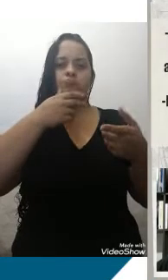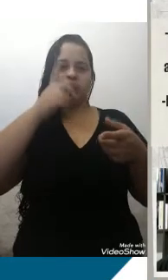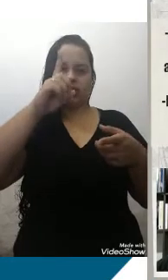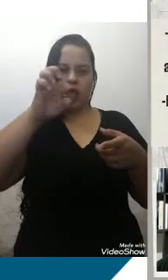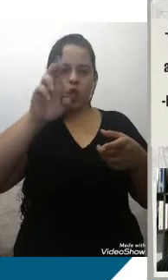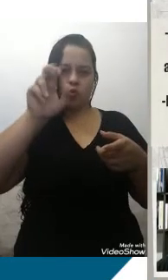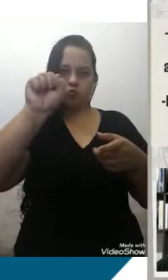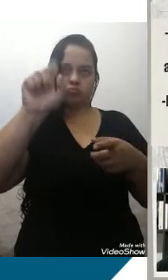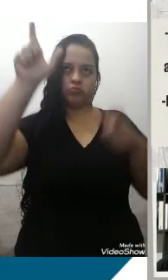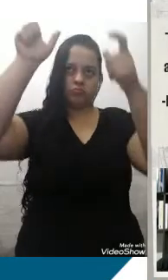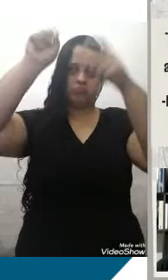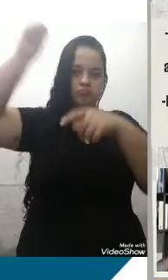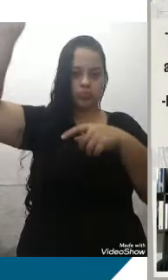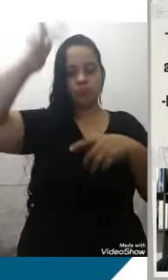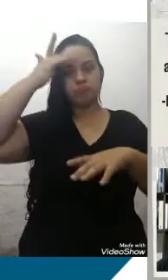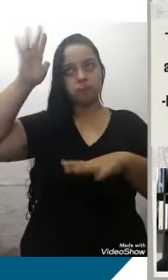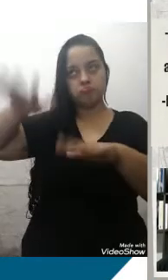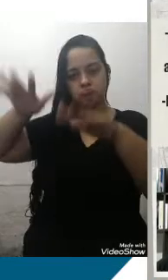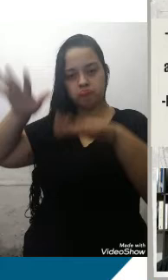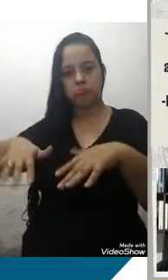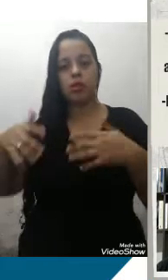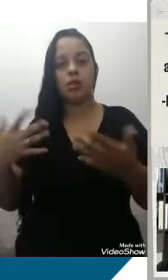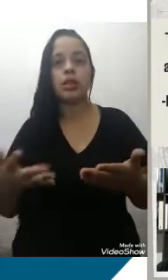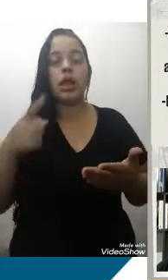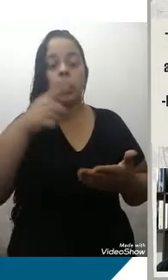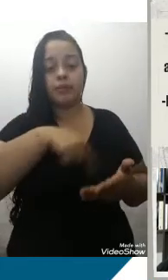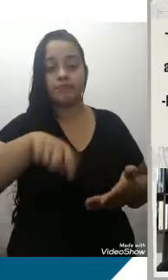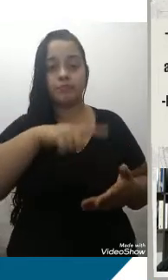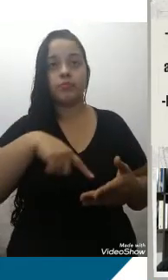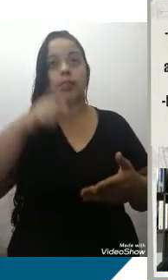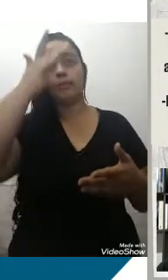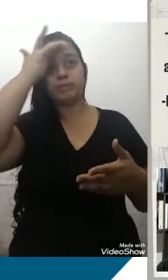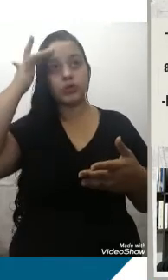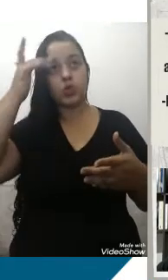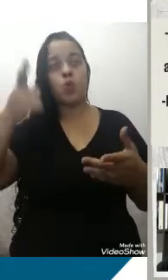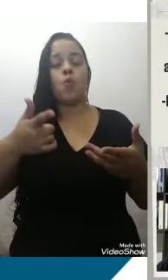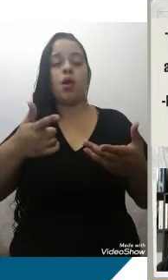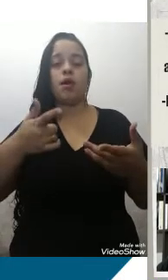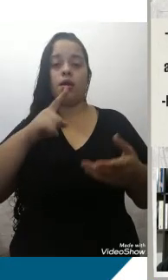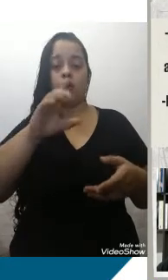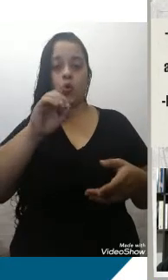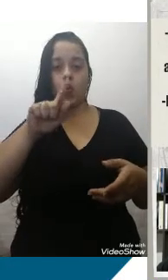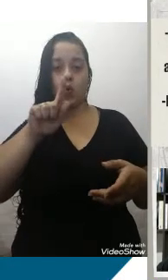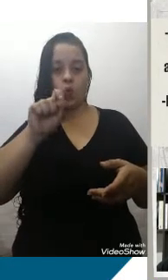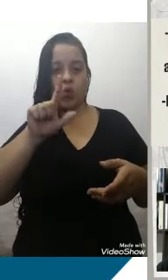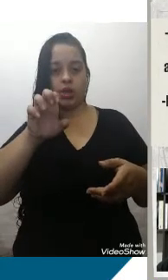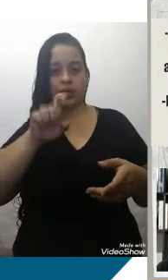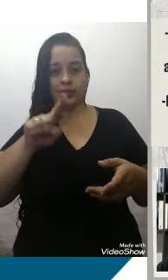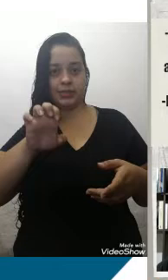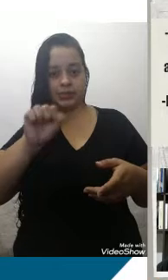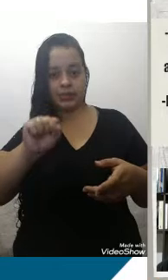mortos. Bem, as autoridades congolesas concluíram que aceitar a fé católica e manter